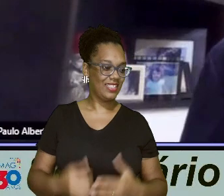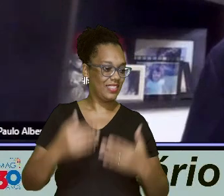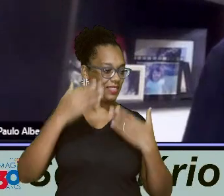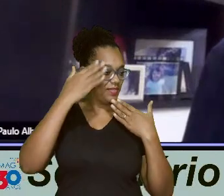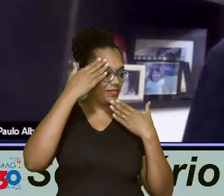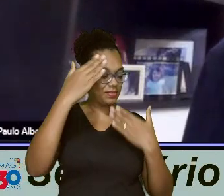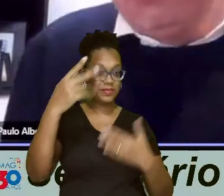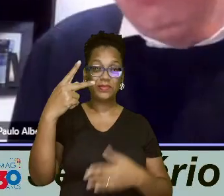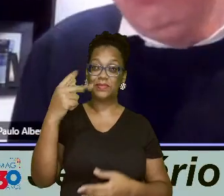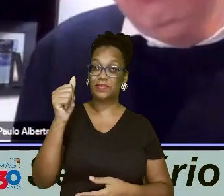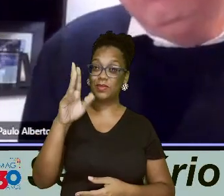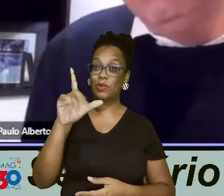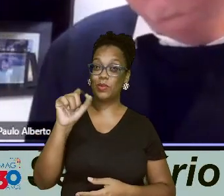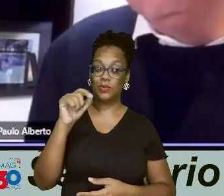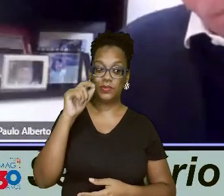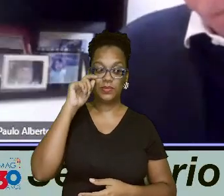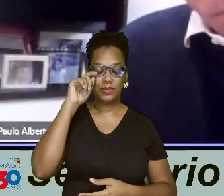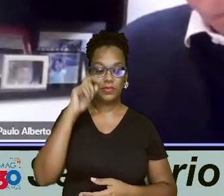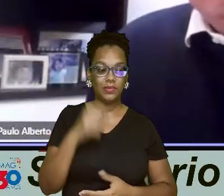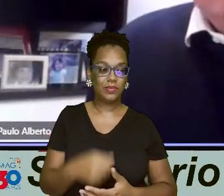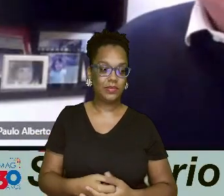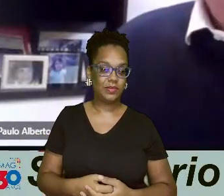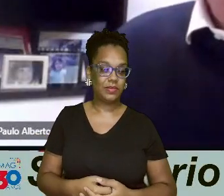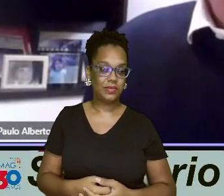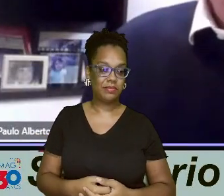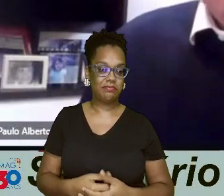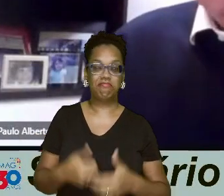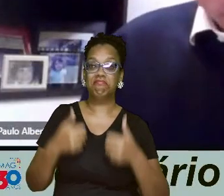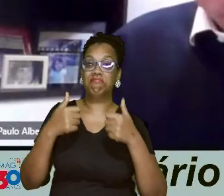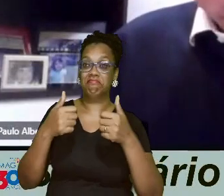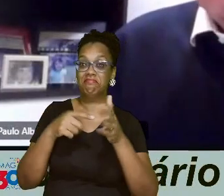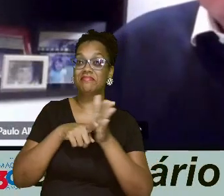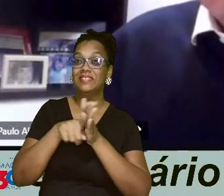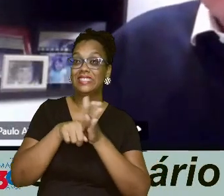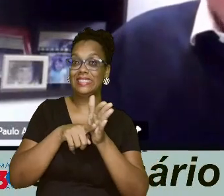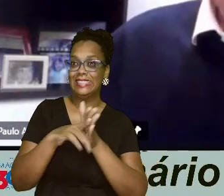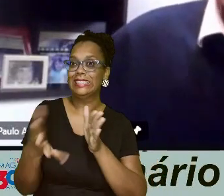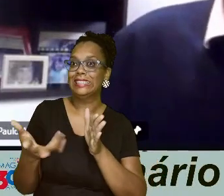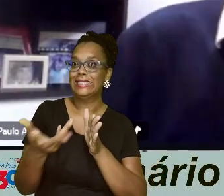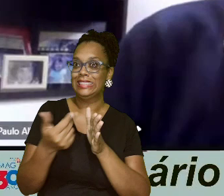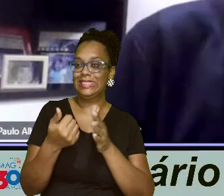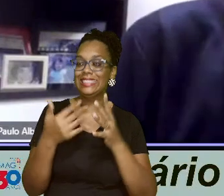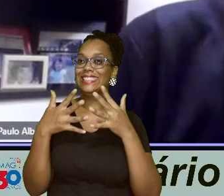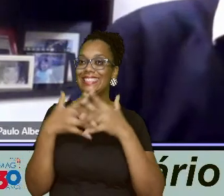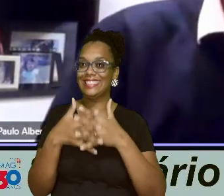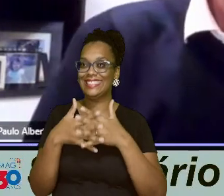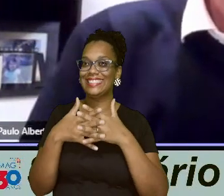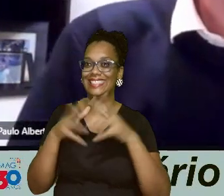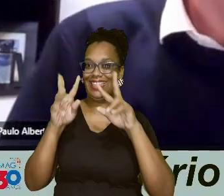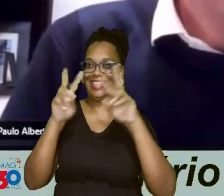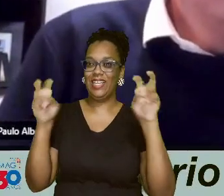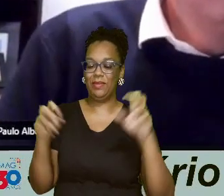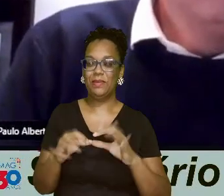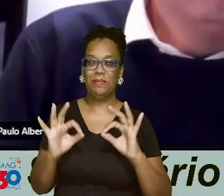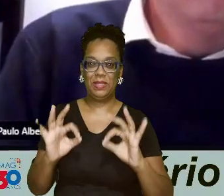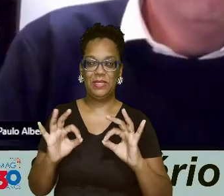Obrigado, Paulo. Bom, realmente essa pesquisa foi muito rica, esse tema é um tema complexo mesmo.